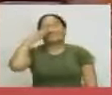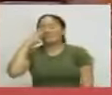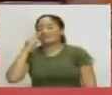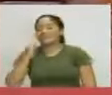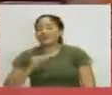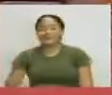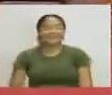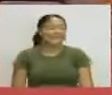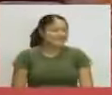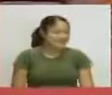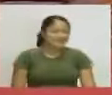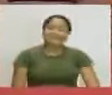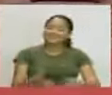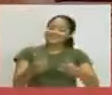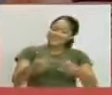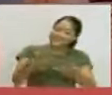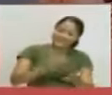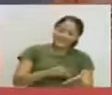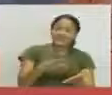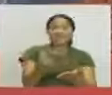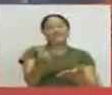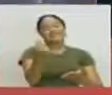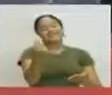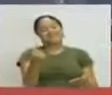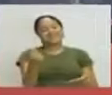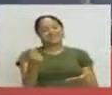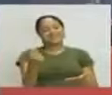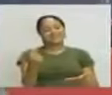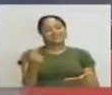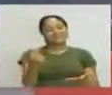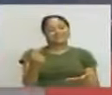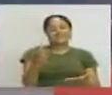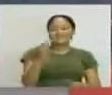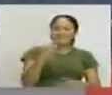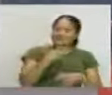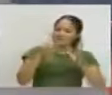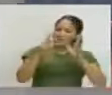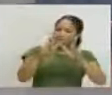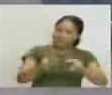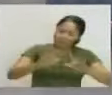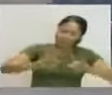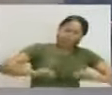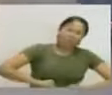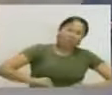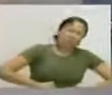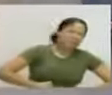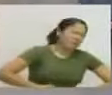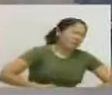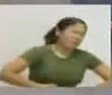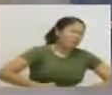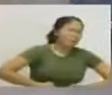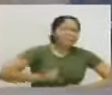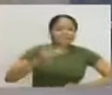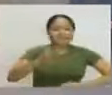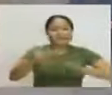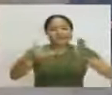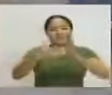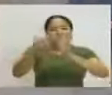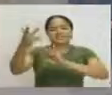a qualidade. O nosso povo sofre. Vai em São Paulo, você vê, às vezes a